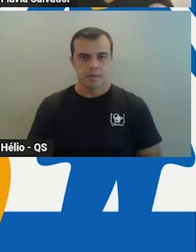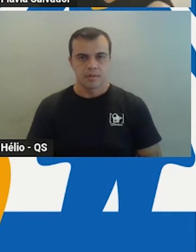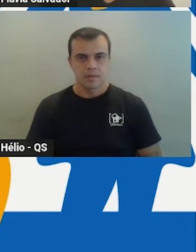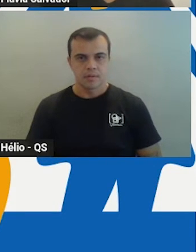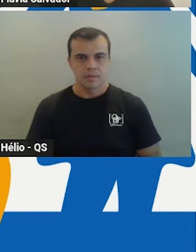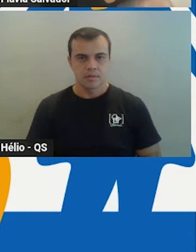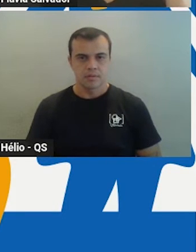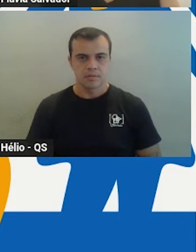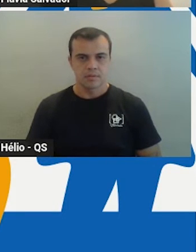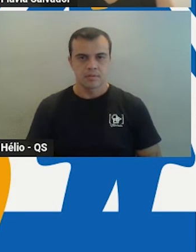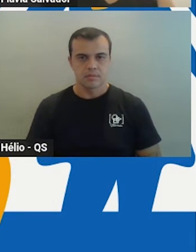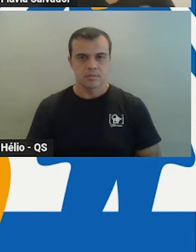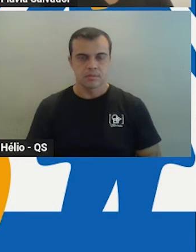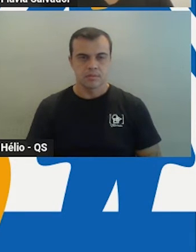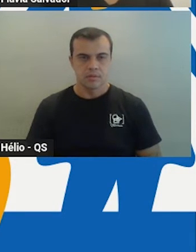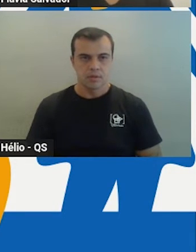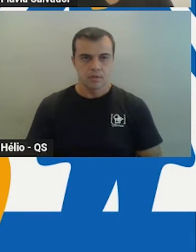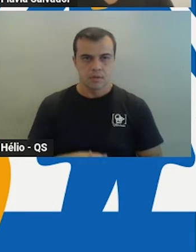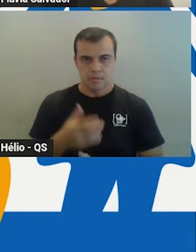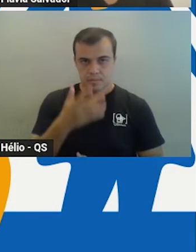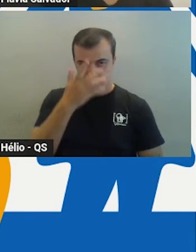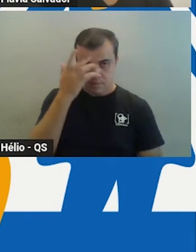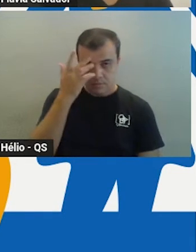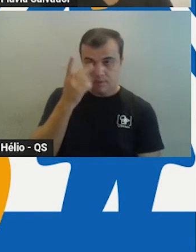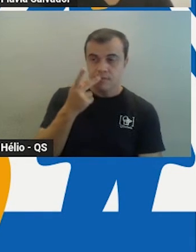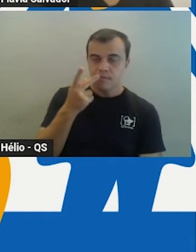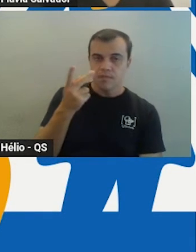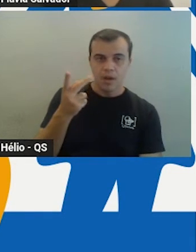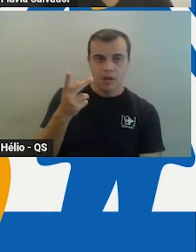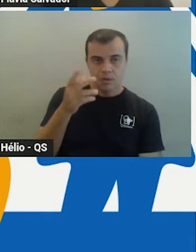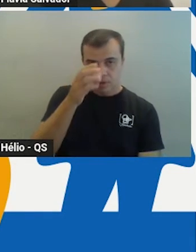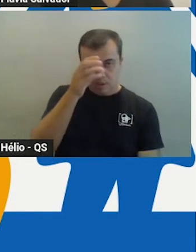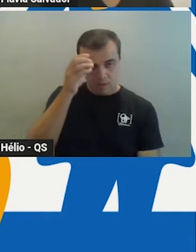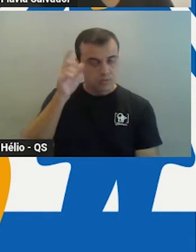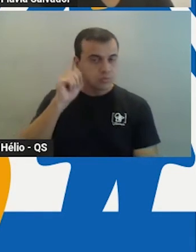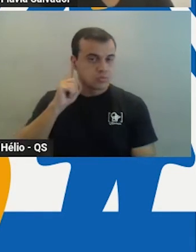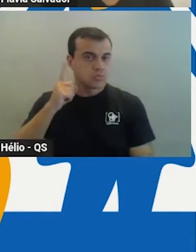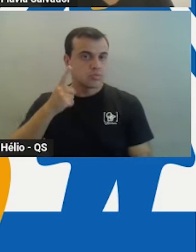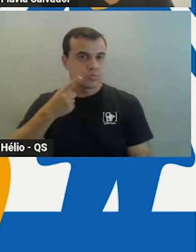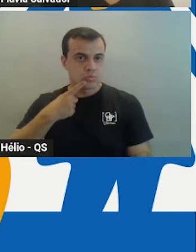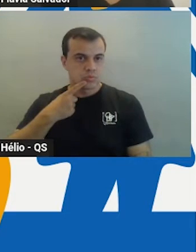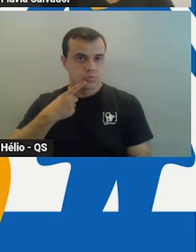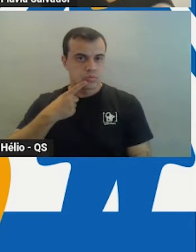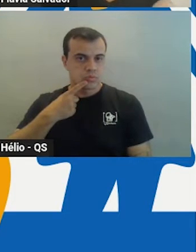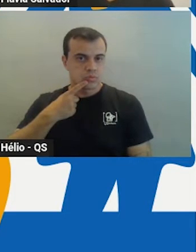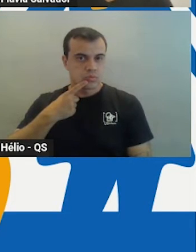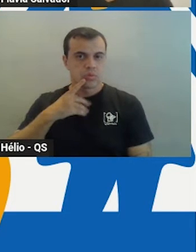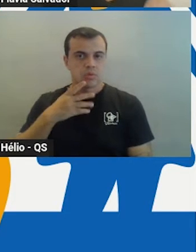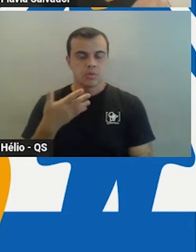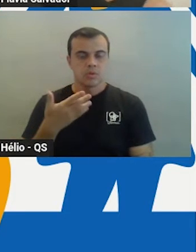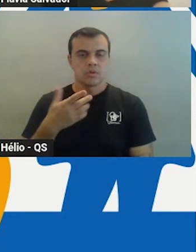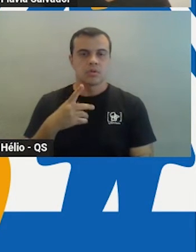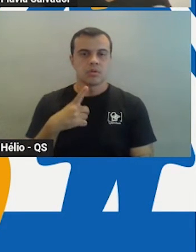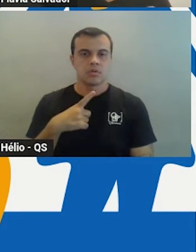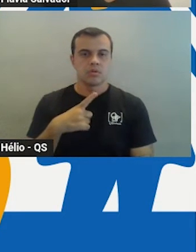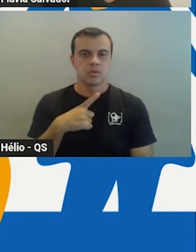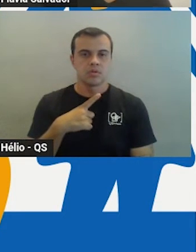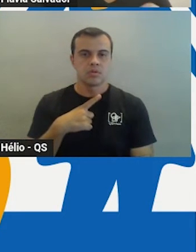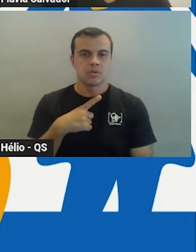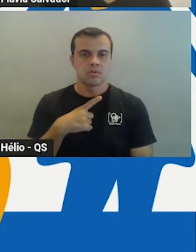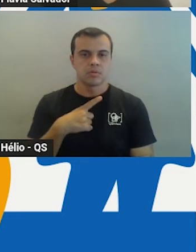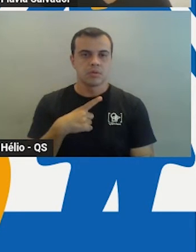Quando os funcionários escutam, os clientes são todos surdos. Então, as